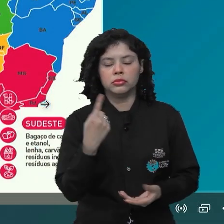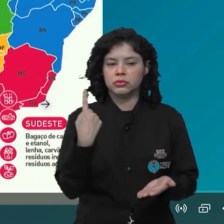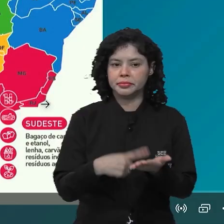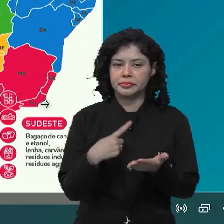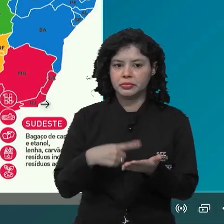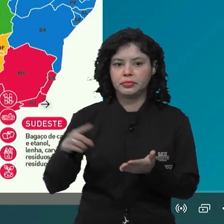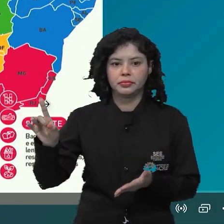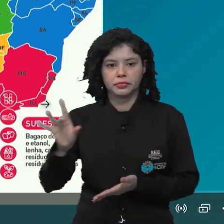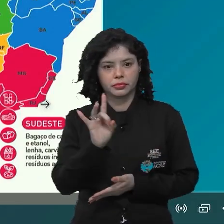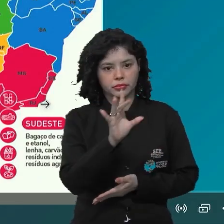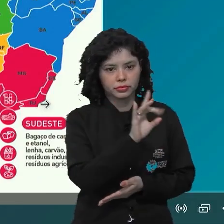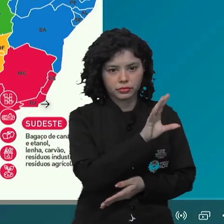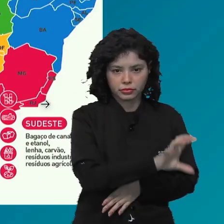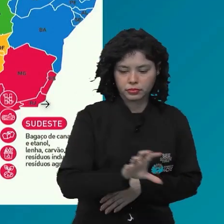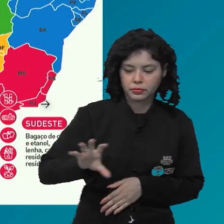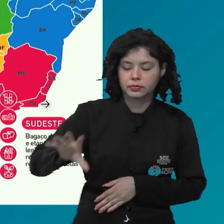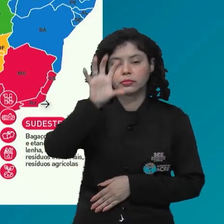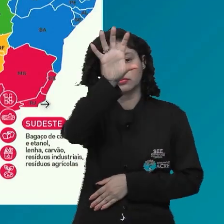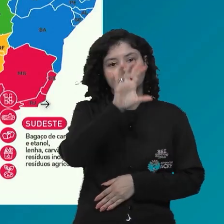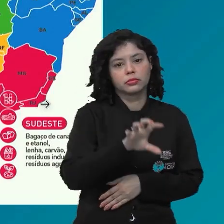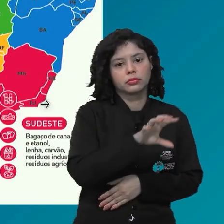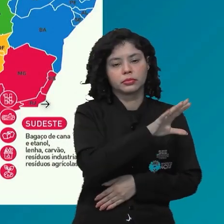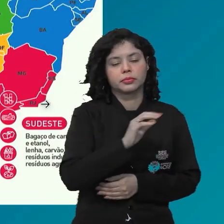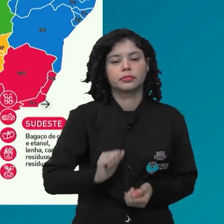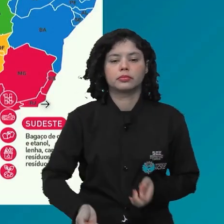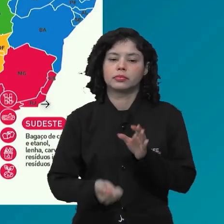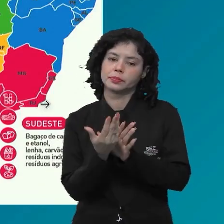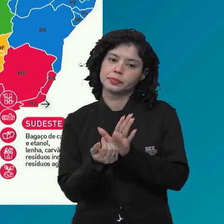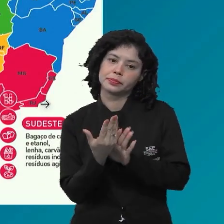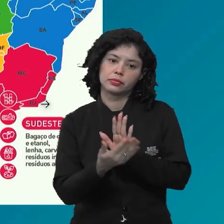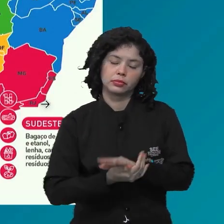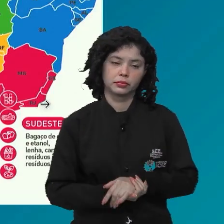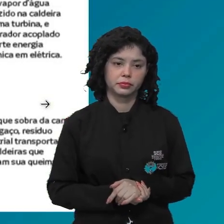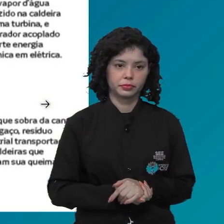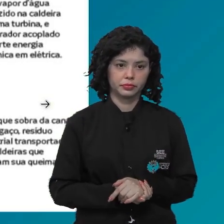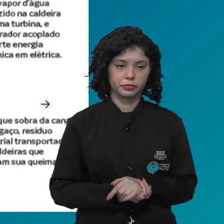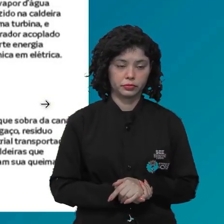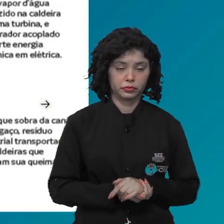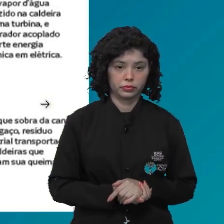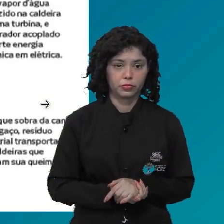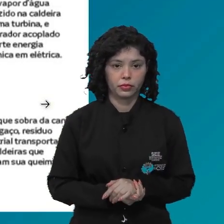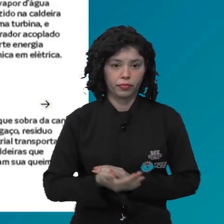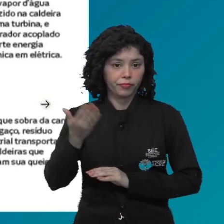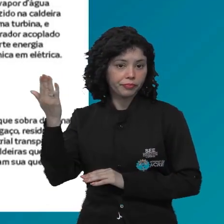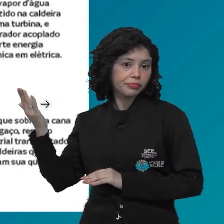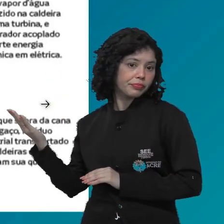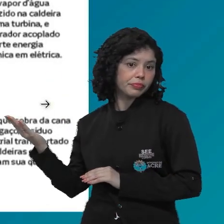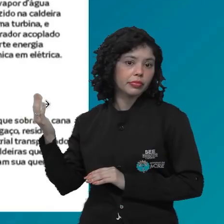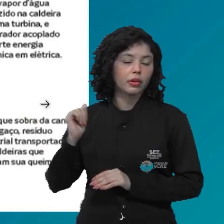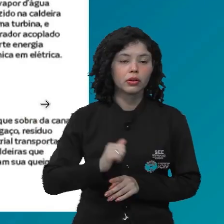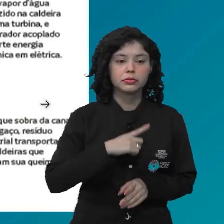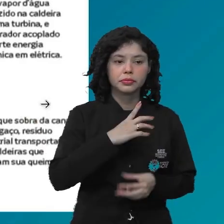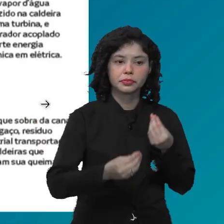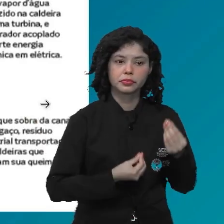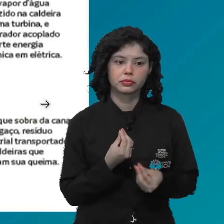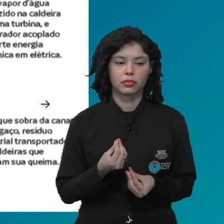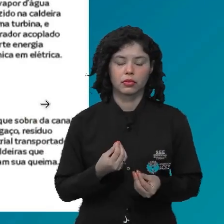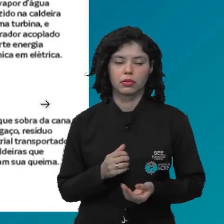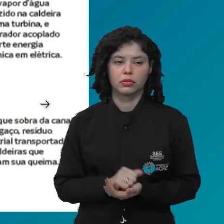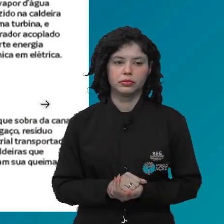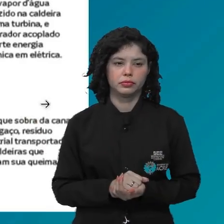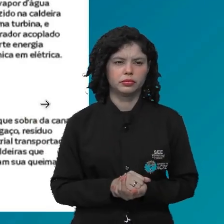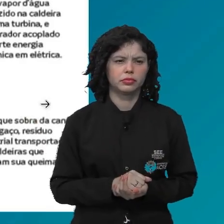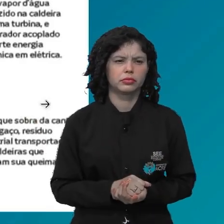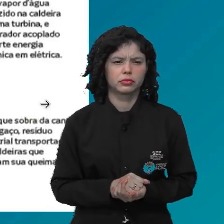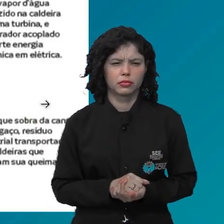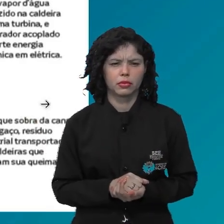acordo com cada região e aquilo que ela produz, tá? Então aqui, ó, a gente tem como funciona. Então,